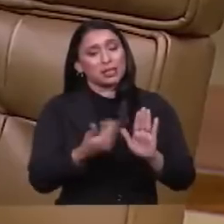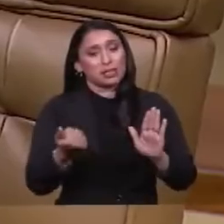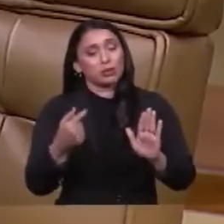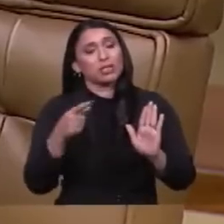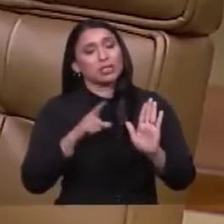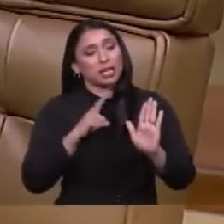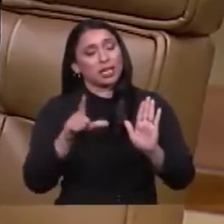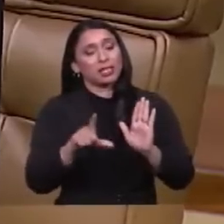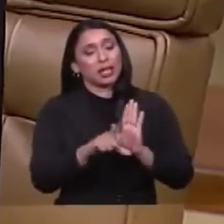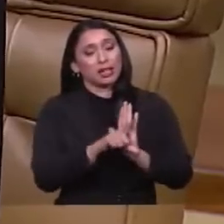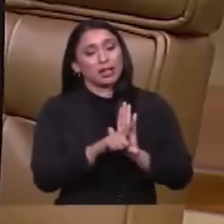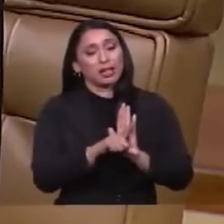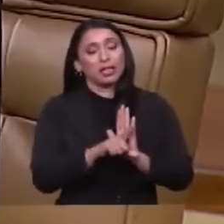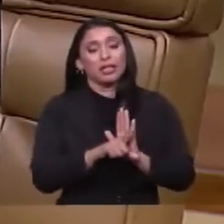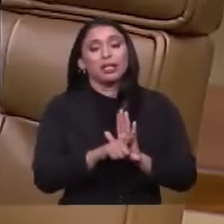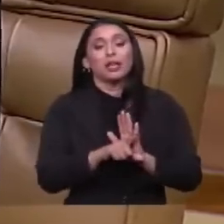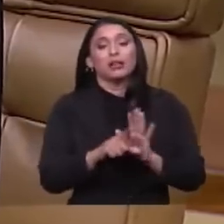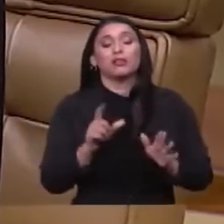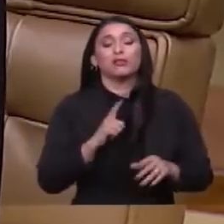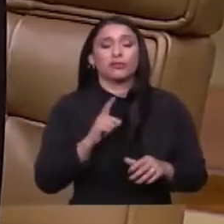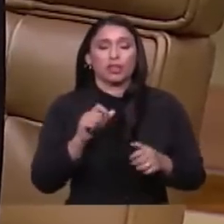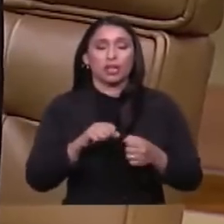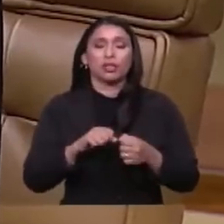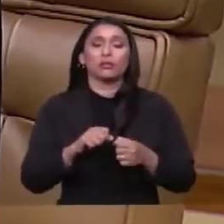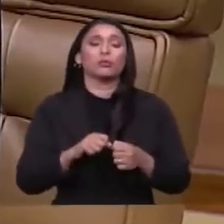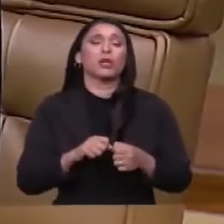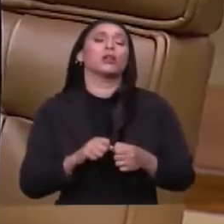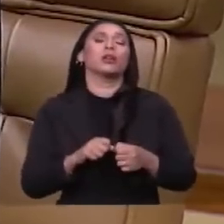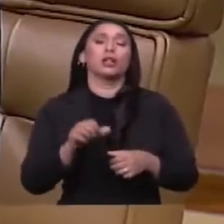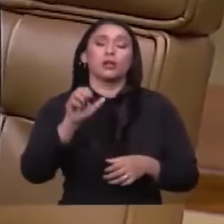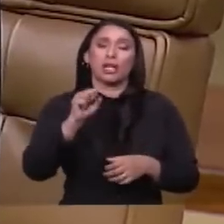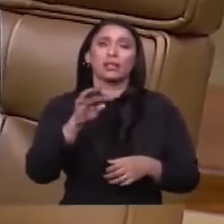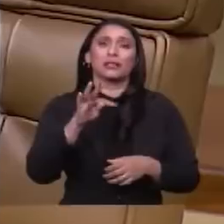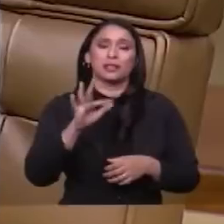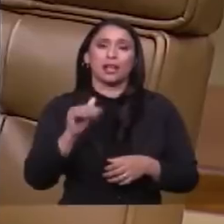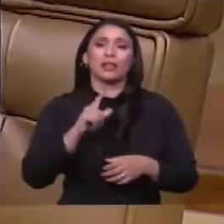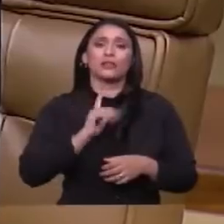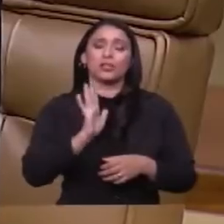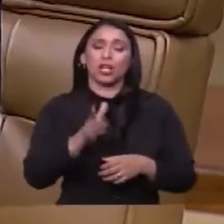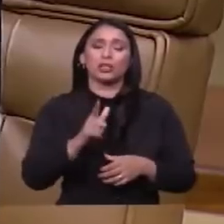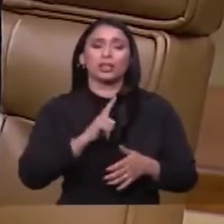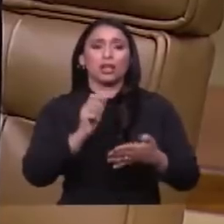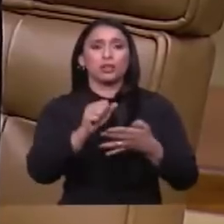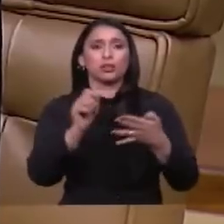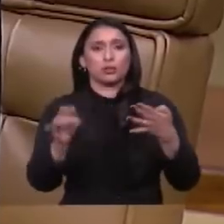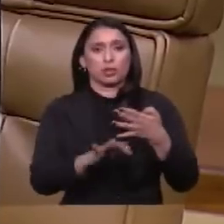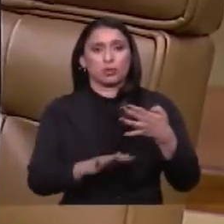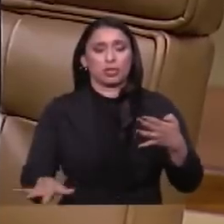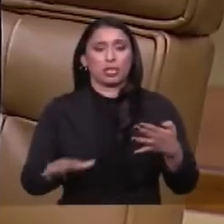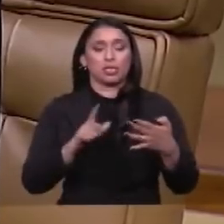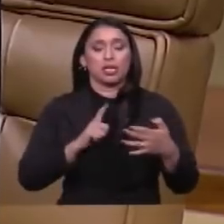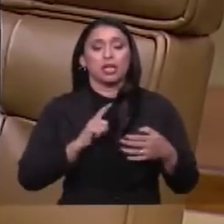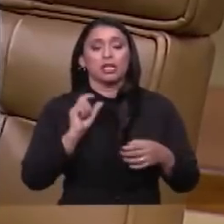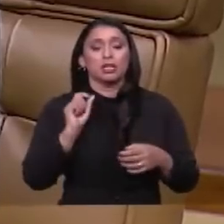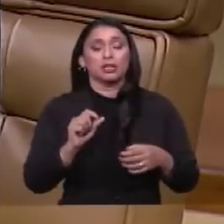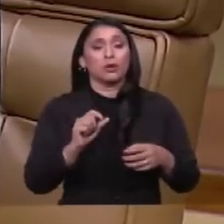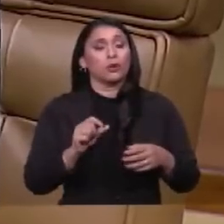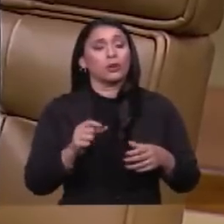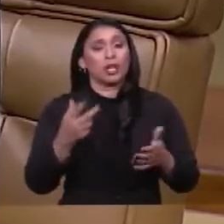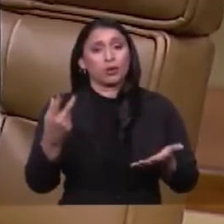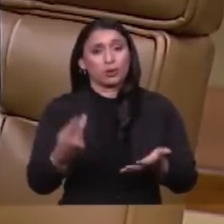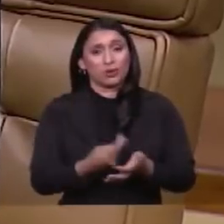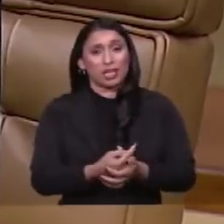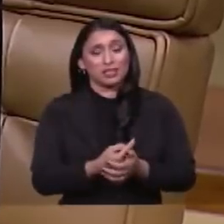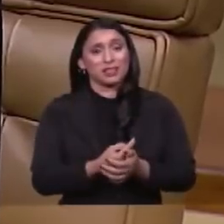e referendada pela jurisprudência deste Supremo Tribunal Federal. Tais jurisdicionados estão sendo encarcerados